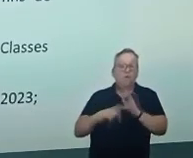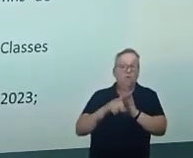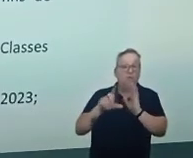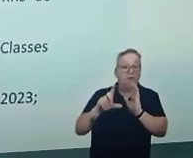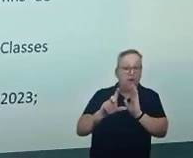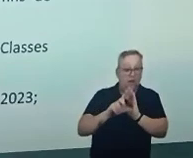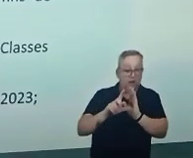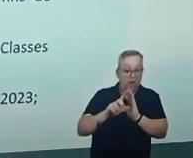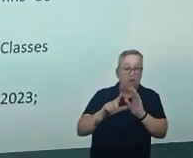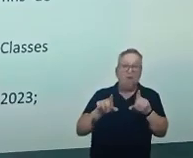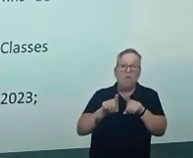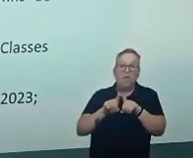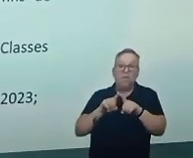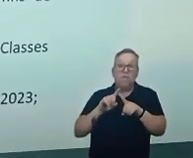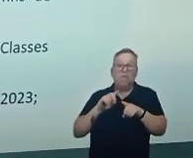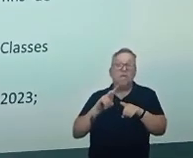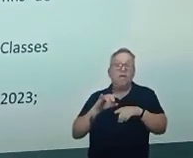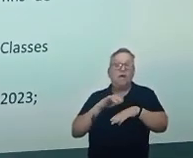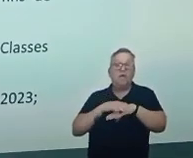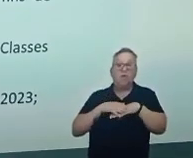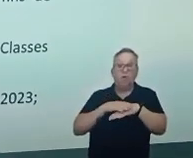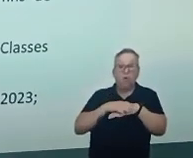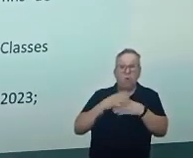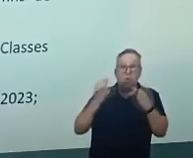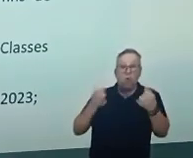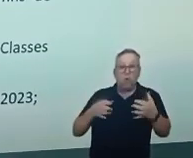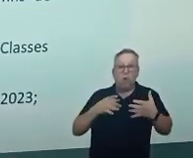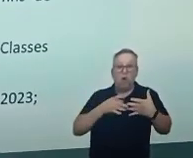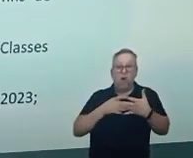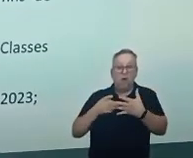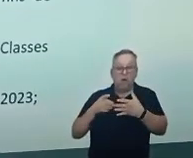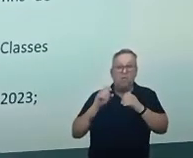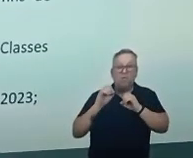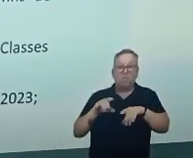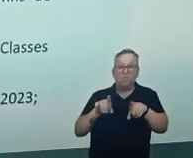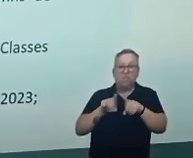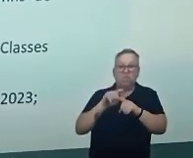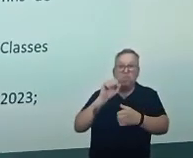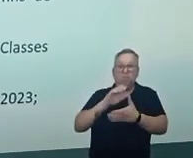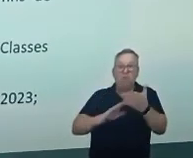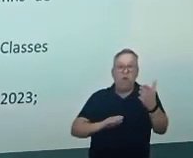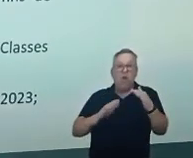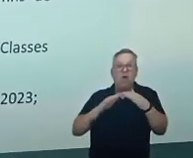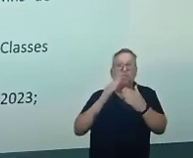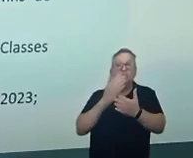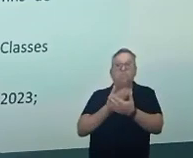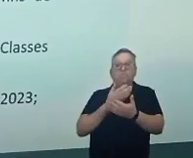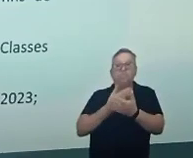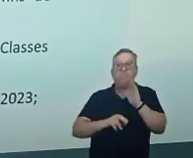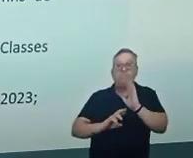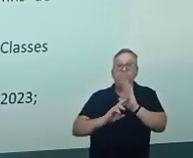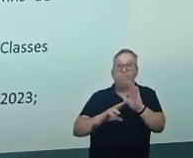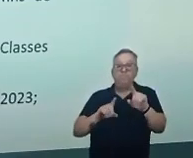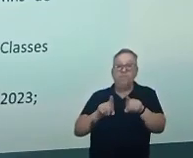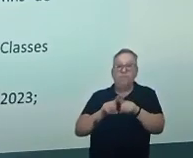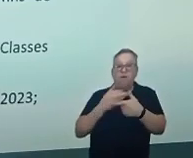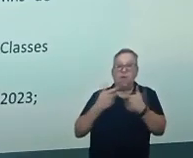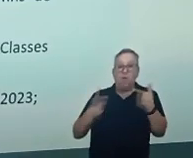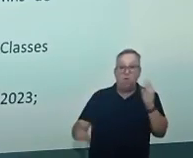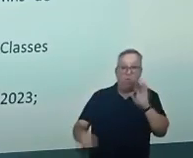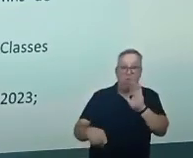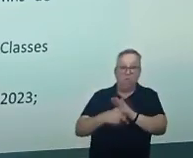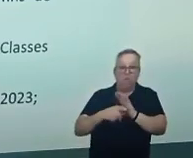legislação, vamos conversar com as diretorias de ensino, com as unidades escolares, referente aos critérios relativos